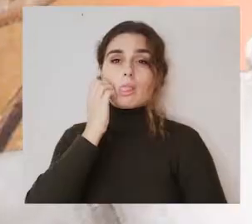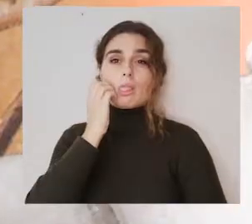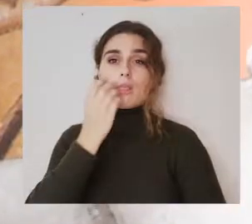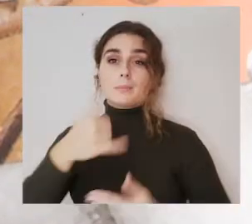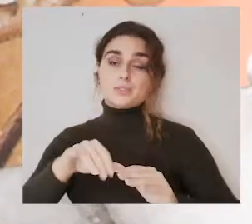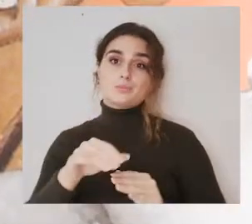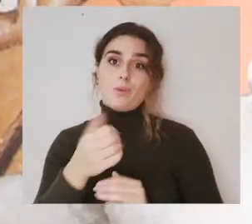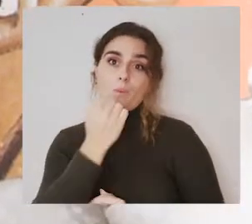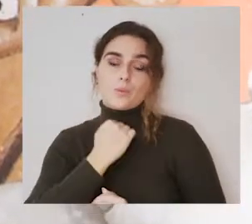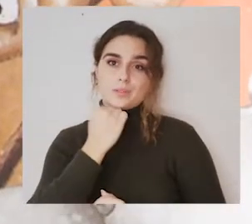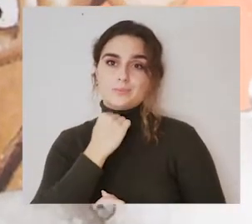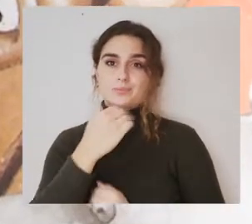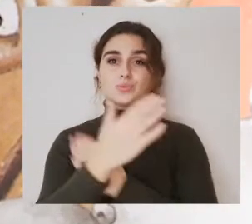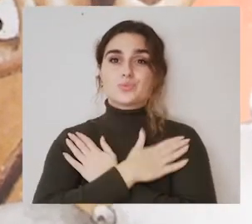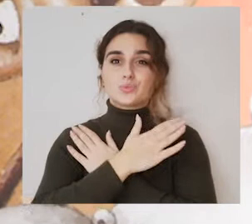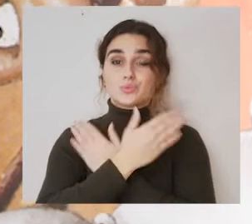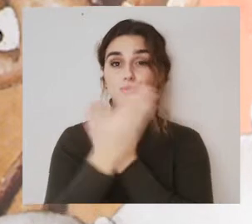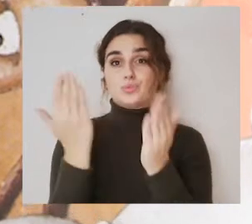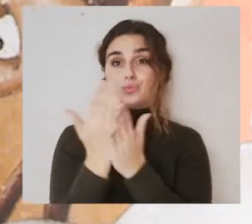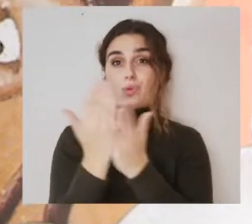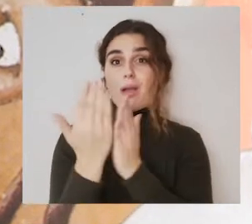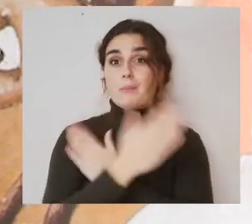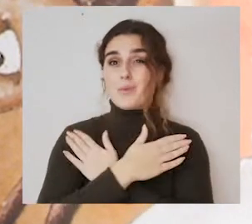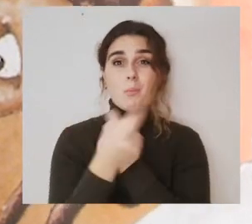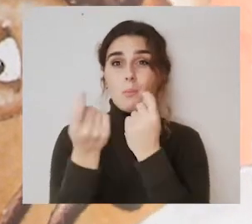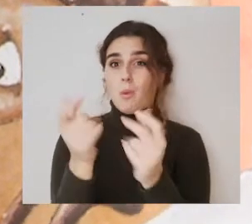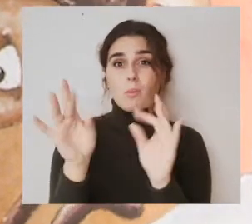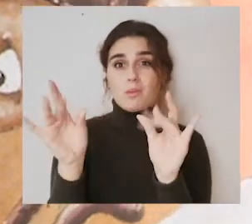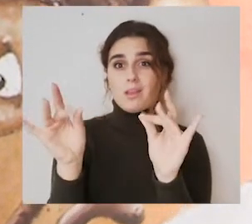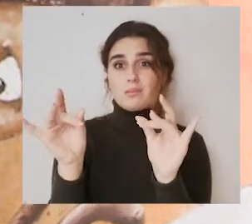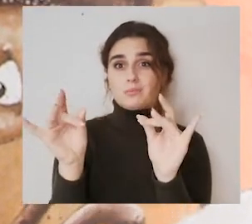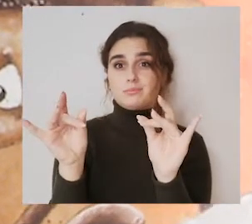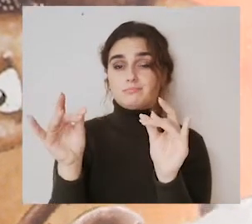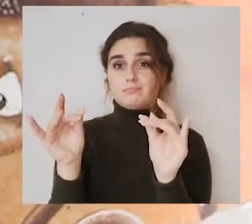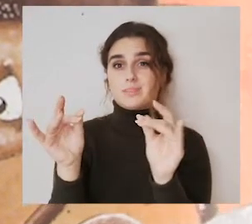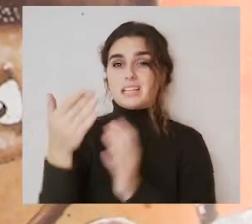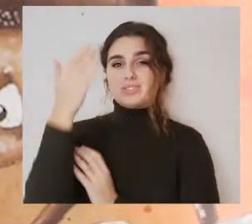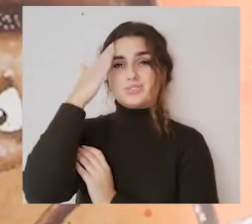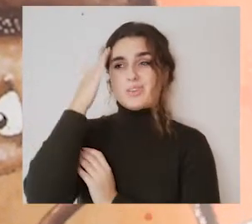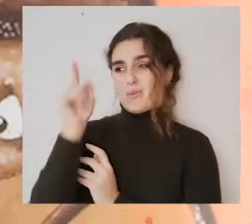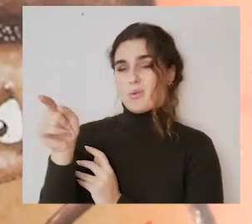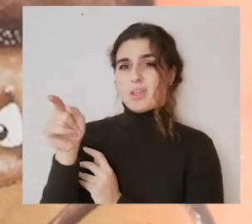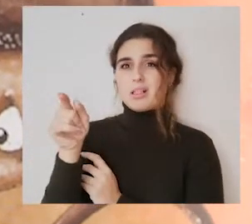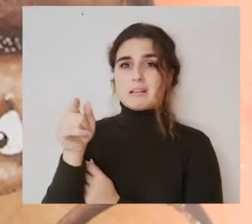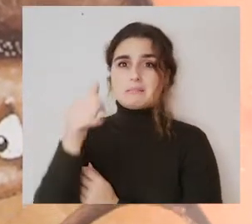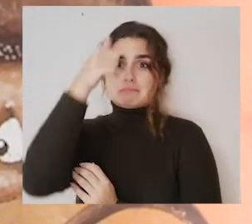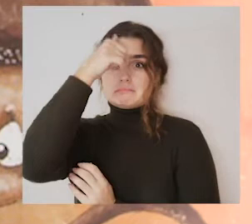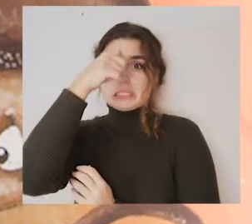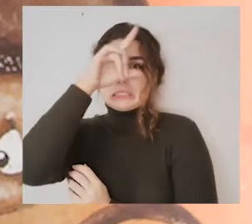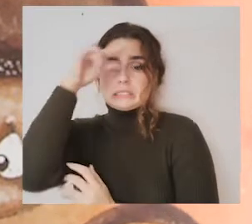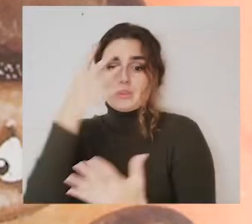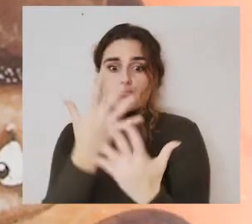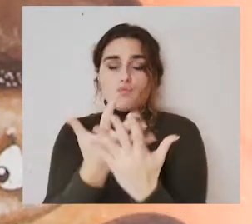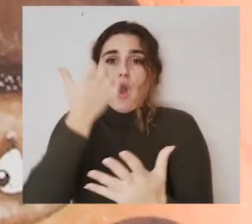contente. Na escola, poucos eram os amigos que brincavam com ele. Achavam-no cinzento,